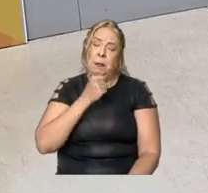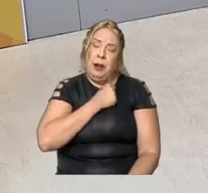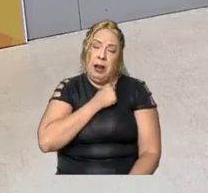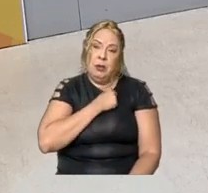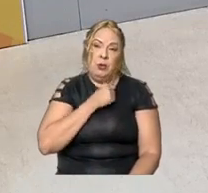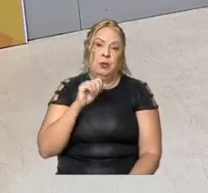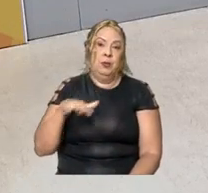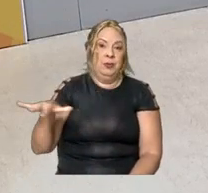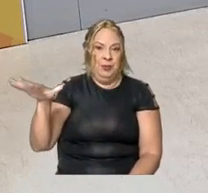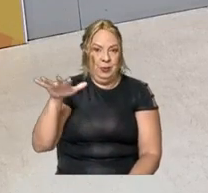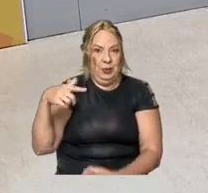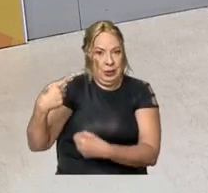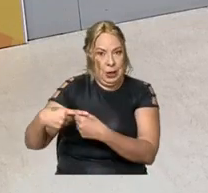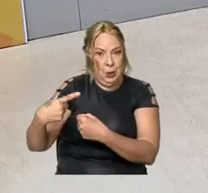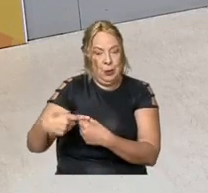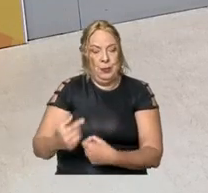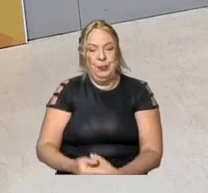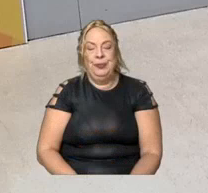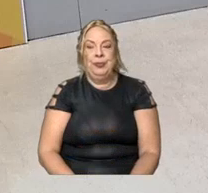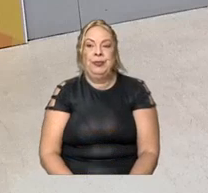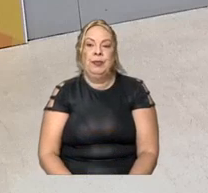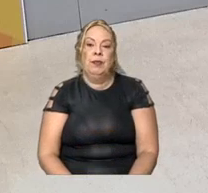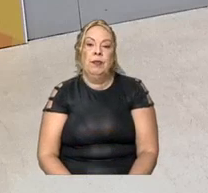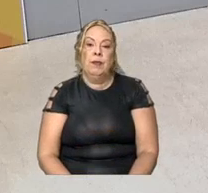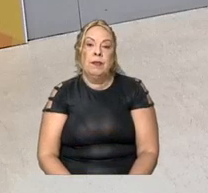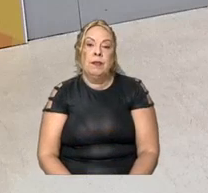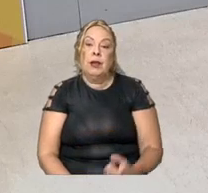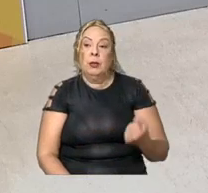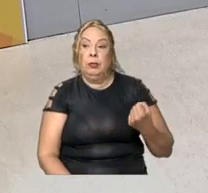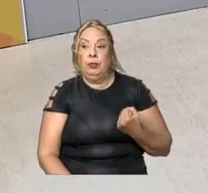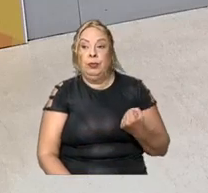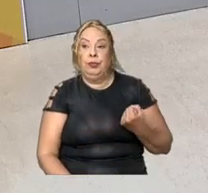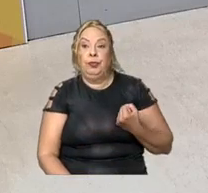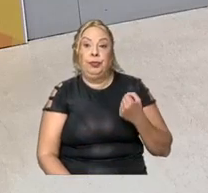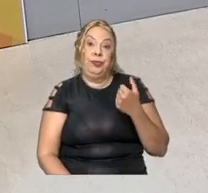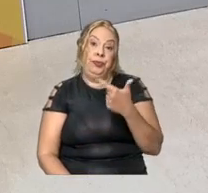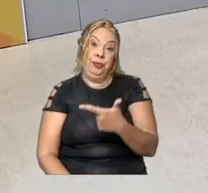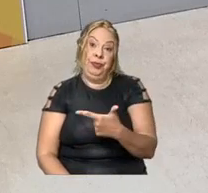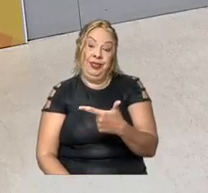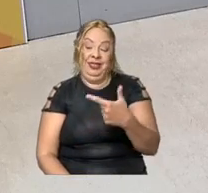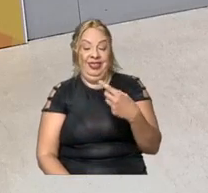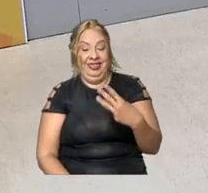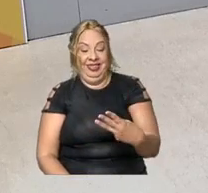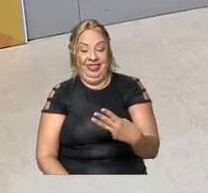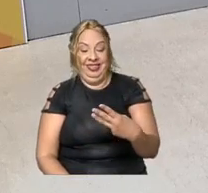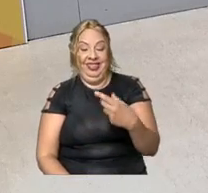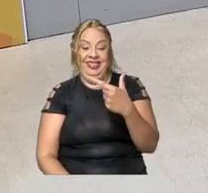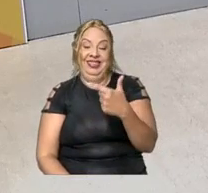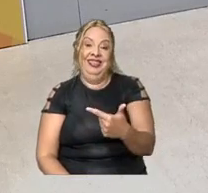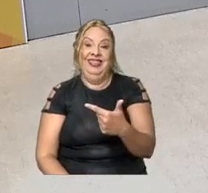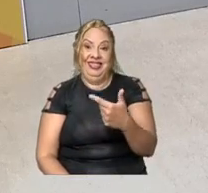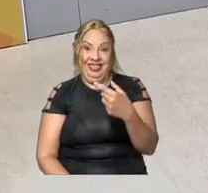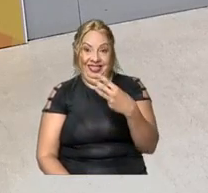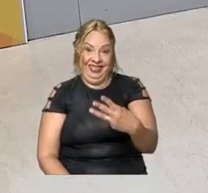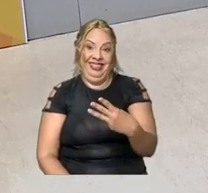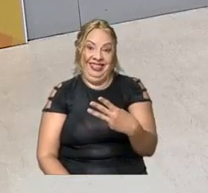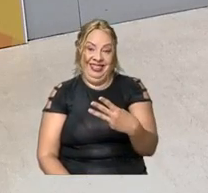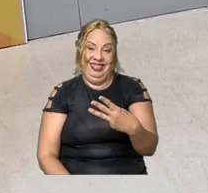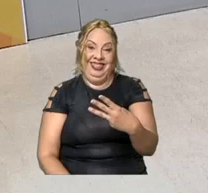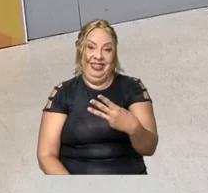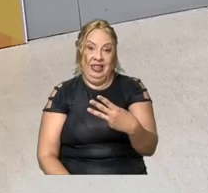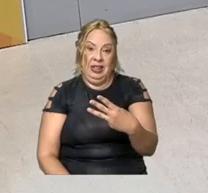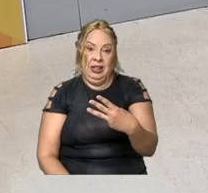turma de Dores na expectativa. Será que essa é a bolinha decisiva pros 100 mil reais do quarto prêmio? Já que, me